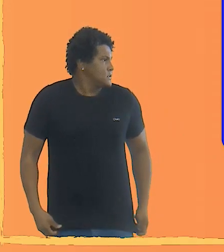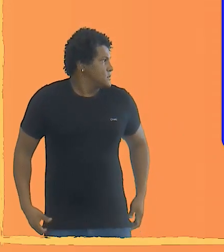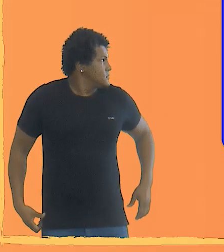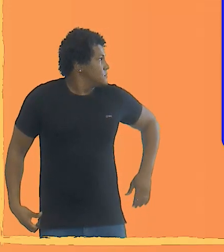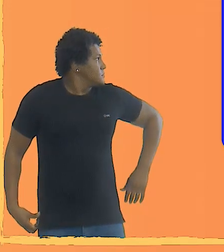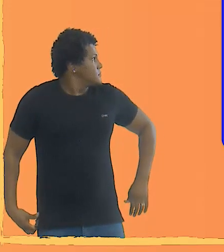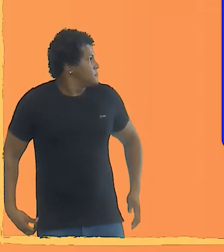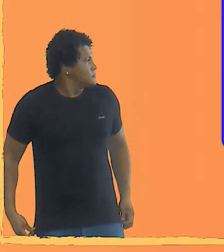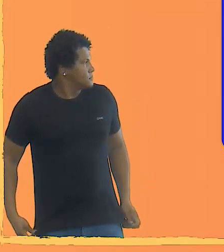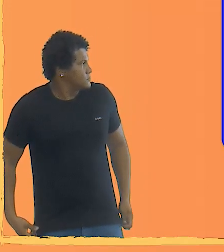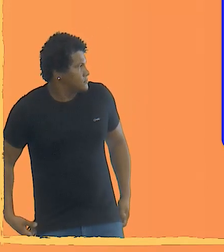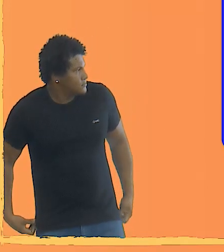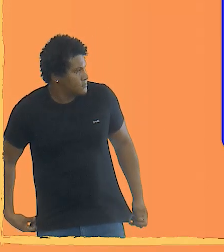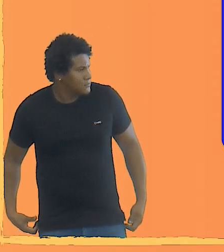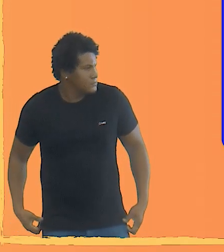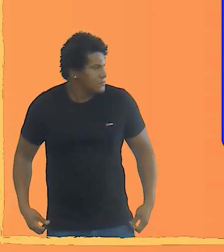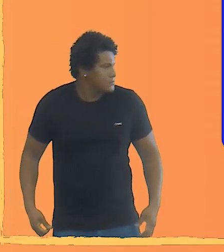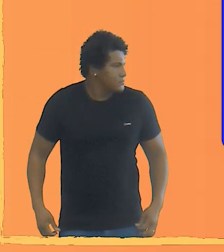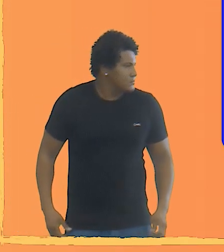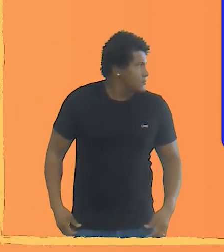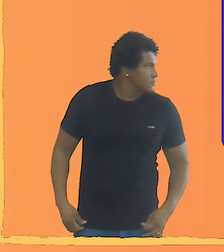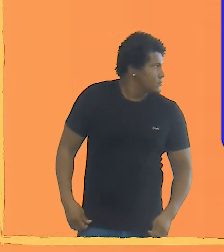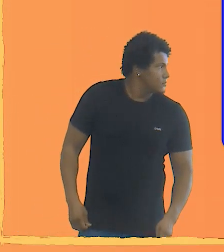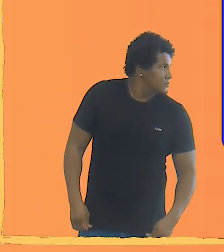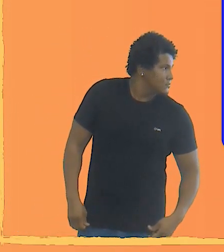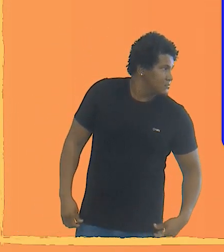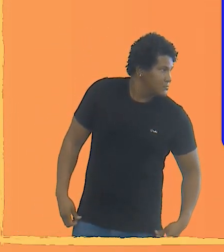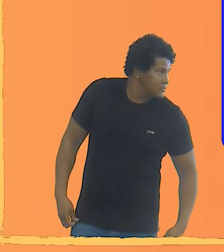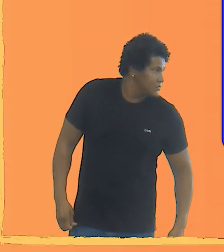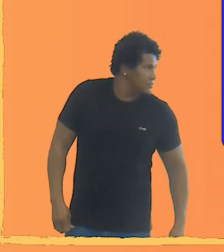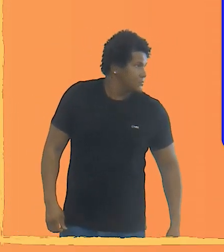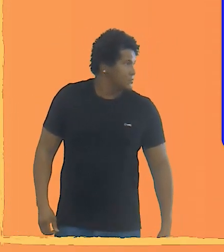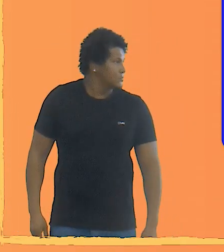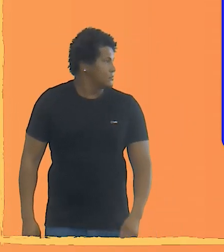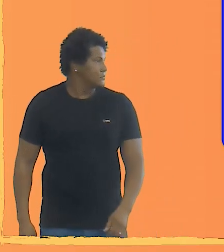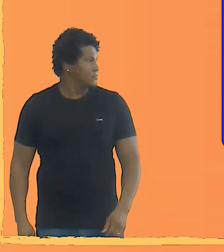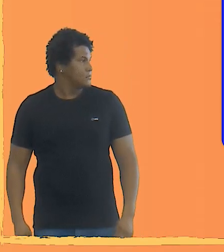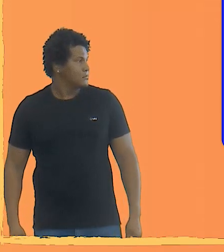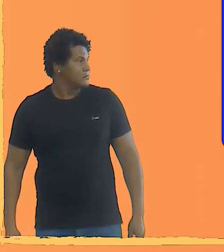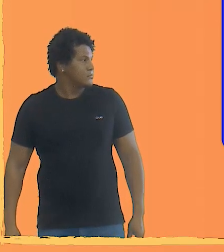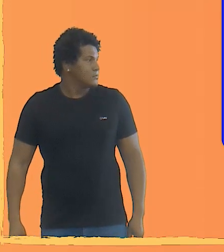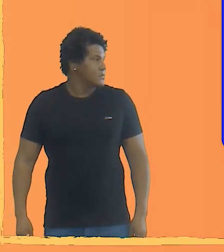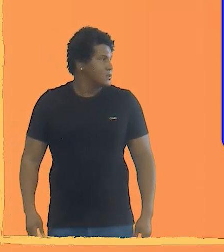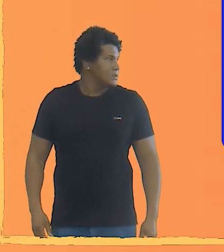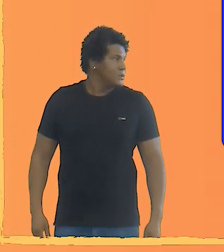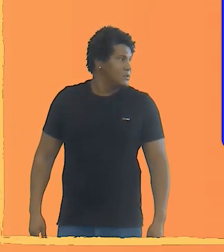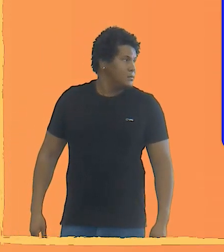Mas tá, a gente vai por aqui, sem problema. Pronto, agora voltou. Então assim, ó,